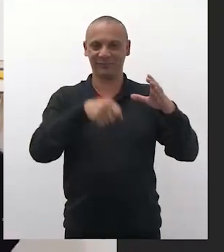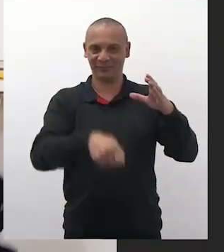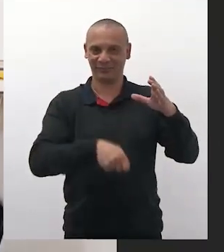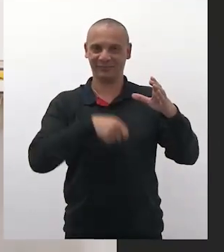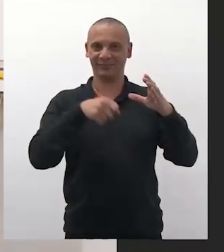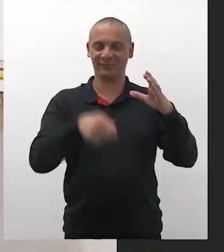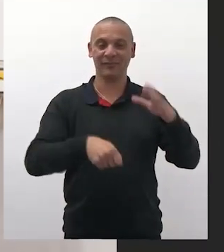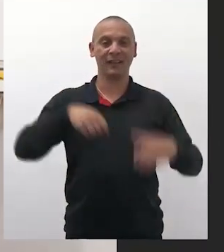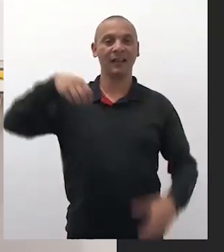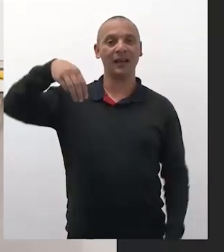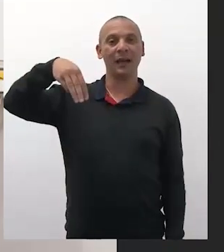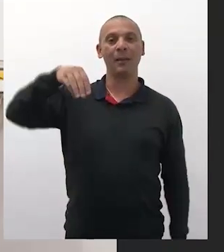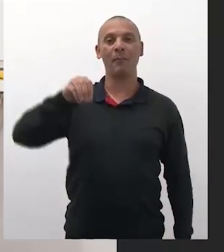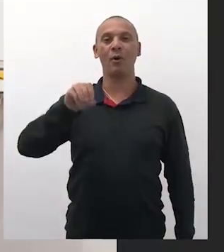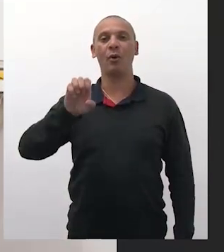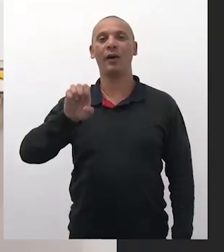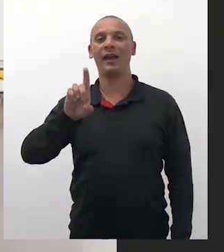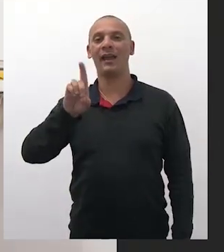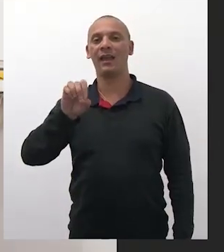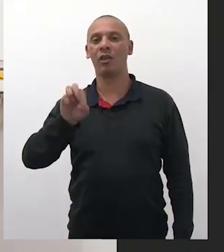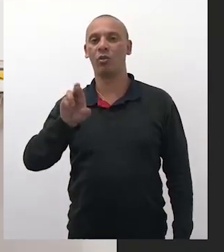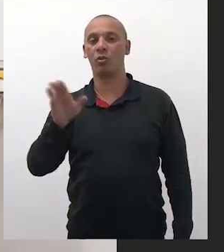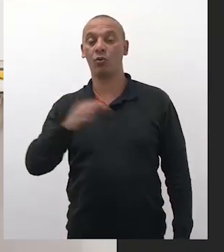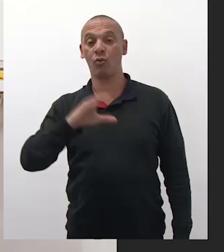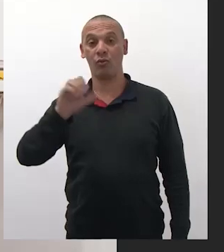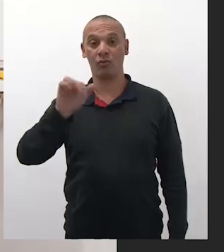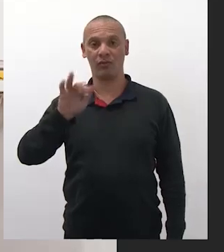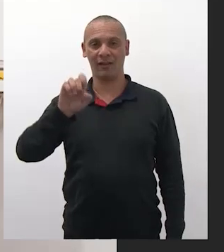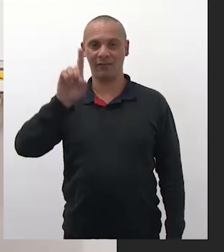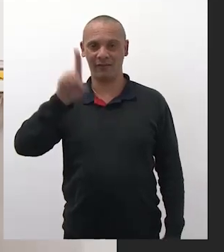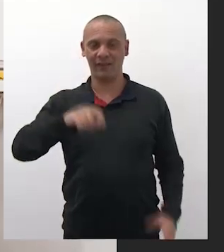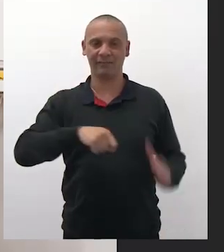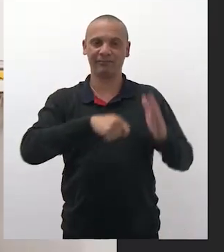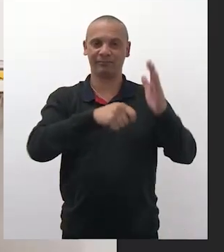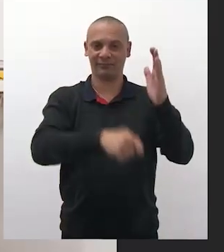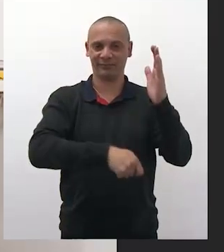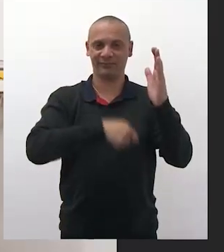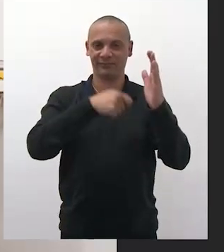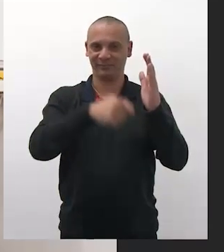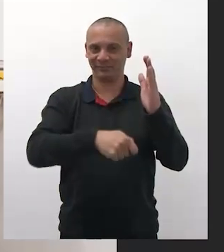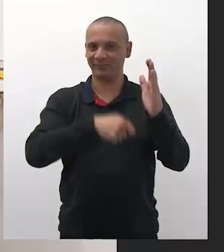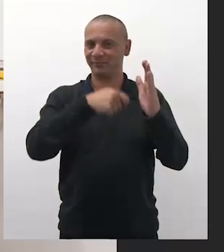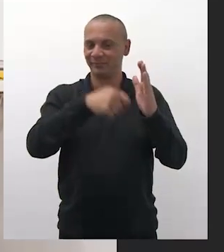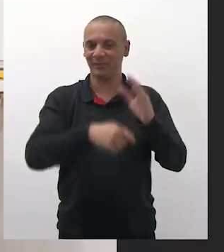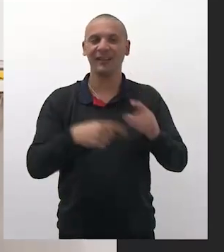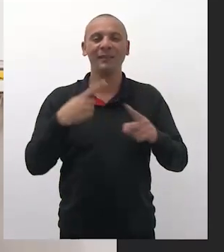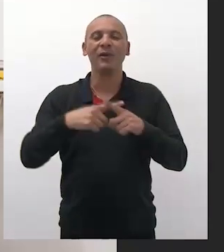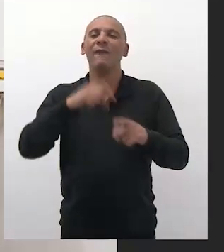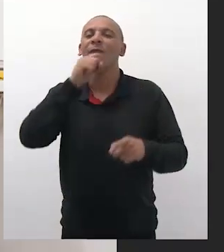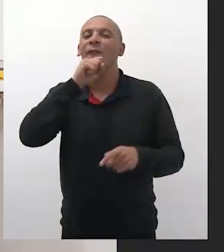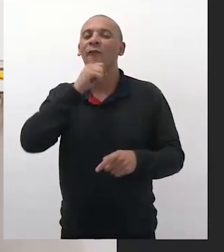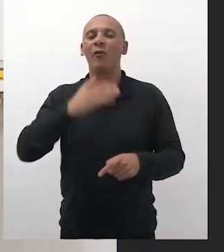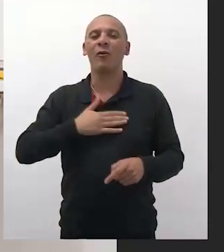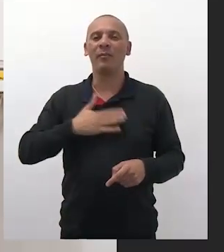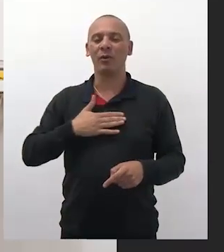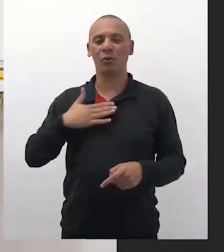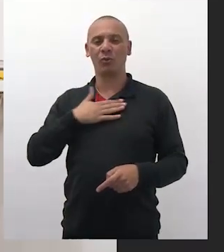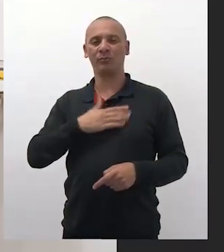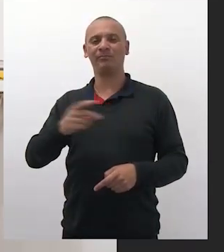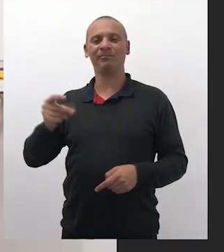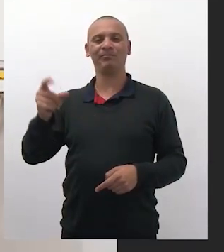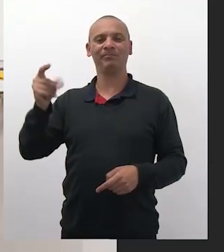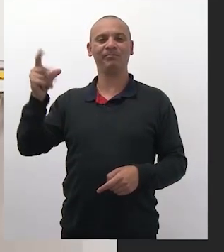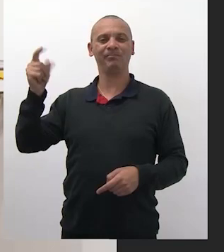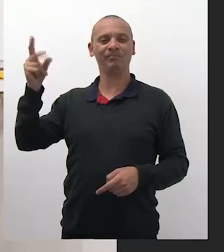Mas ficava ali o moedor de café. Porque o meu avô era daqueles bem tradicional mesmo,